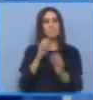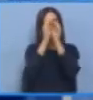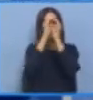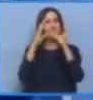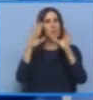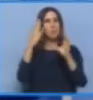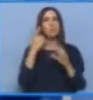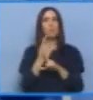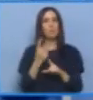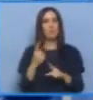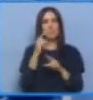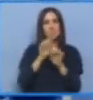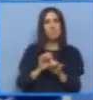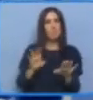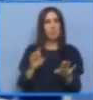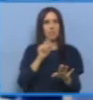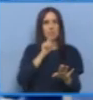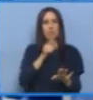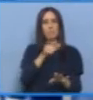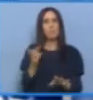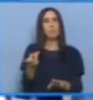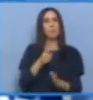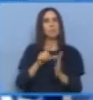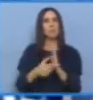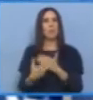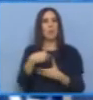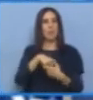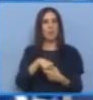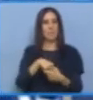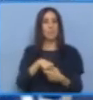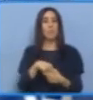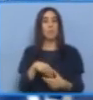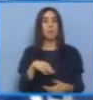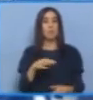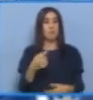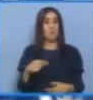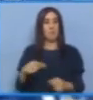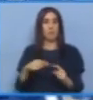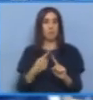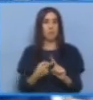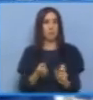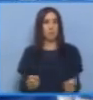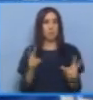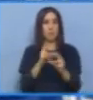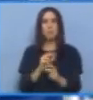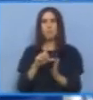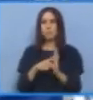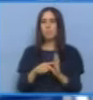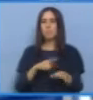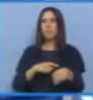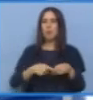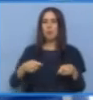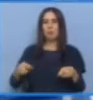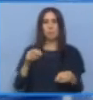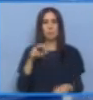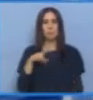porque é quando podemos divulgar quantas pessoas estão envolvidas nestes projetos. Temos este ano a novidade de um projeto de longa duração em